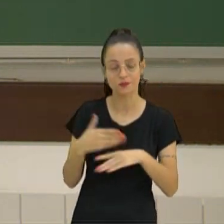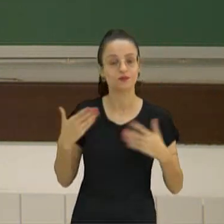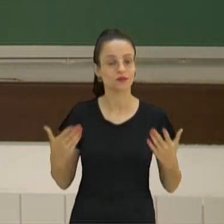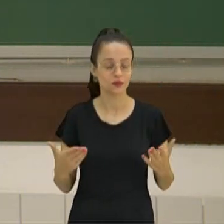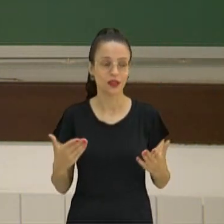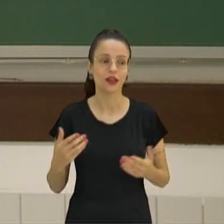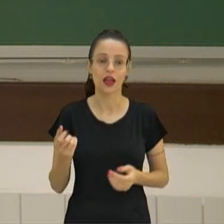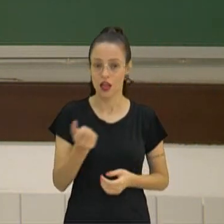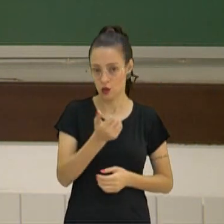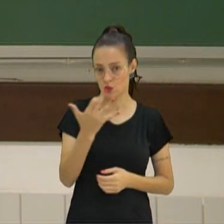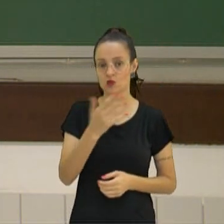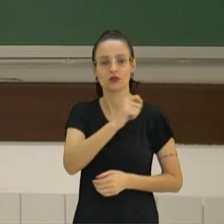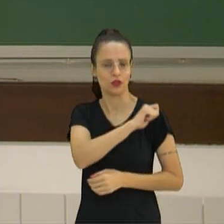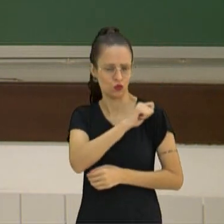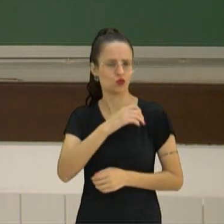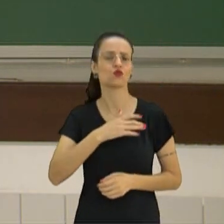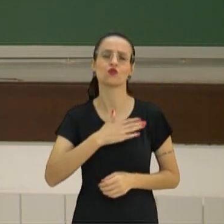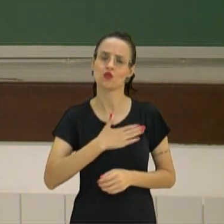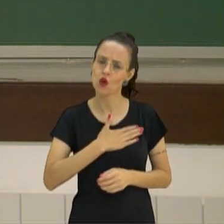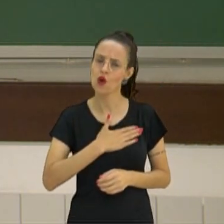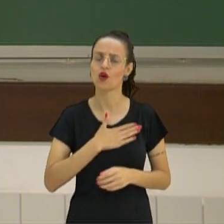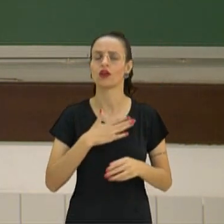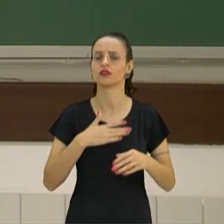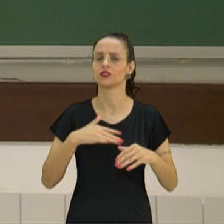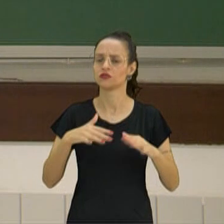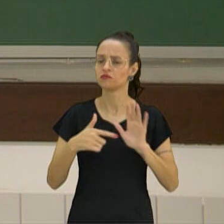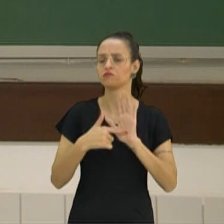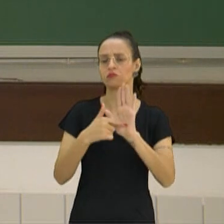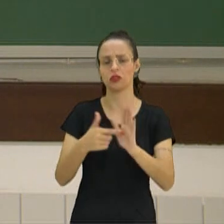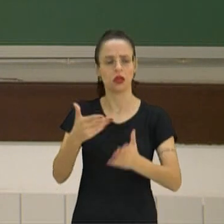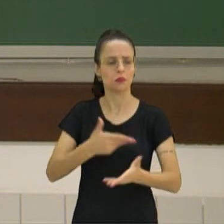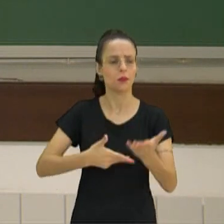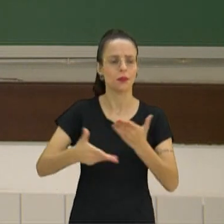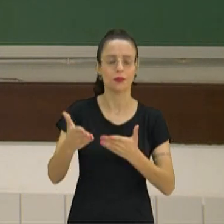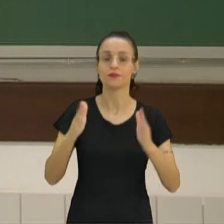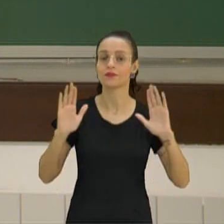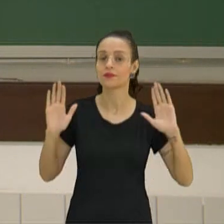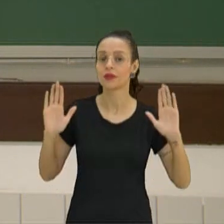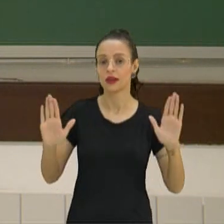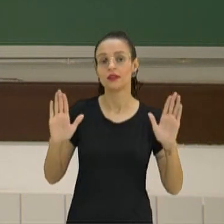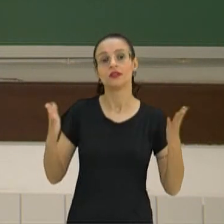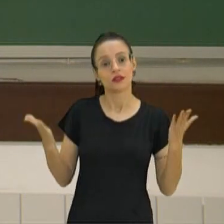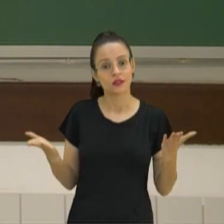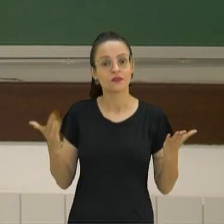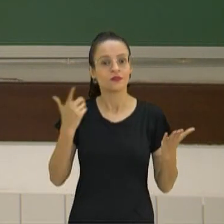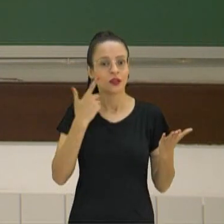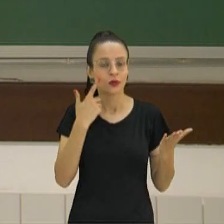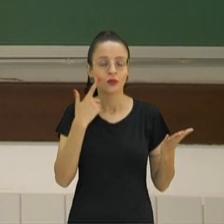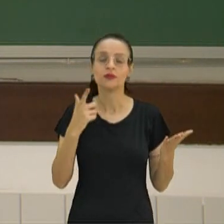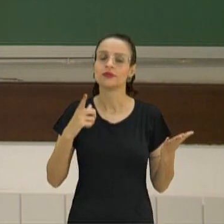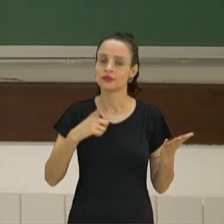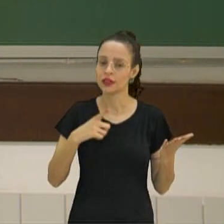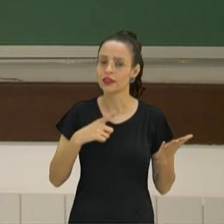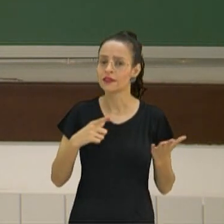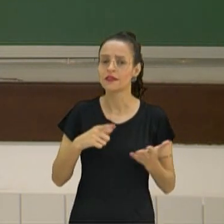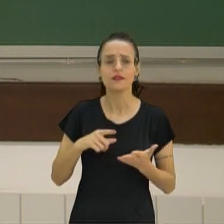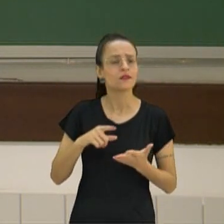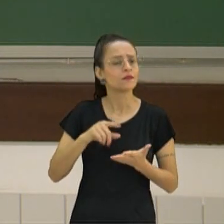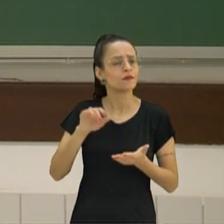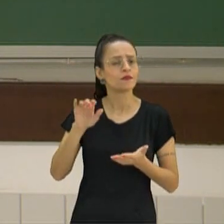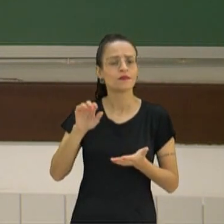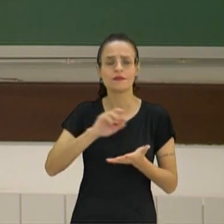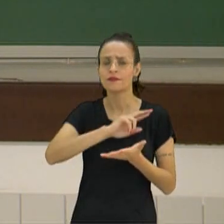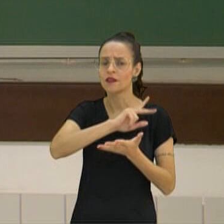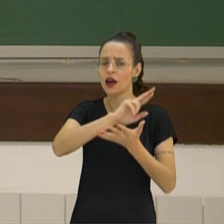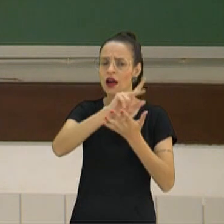já tem uns que gostam, né? Que gostam do público, gostam dessa interação, mas como a gente viu, existem várias maneiras de